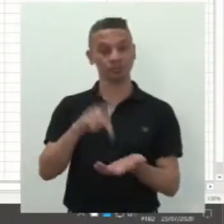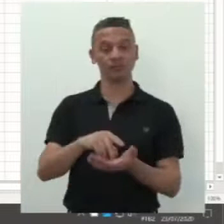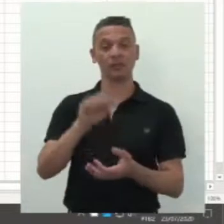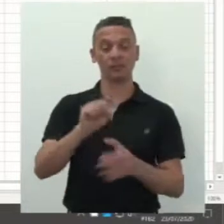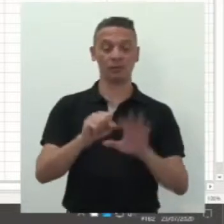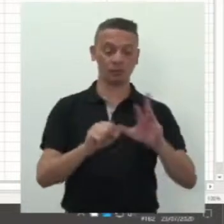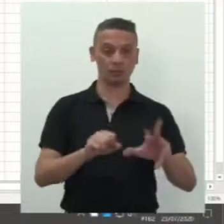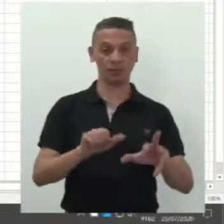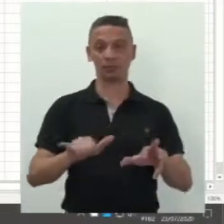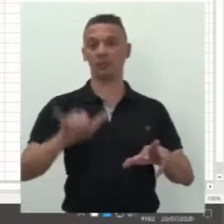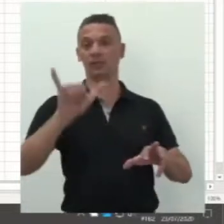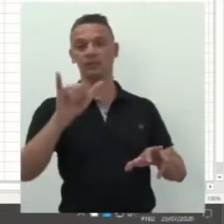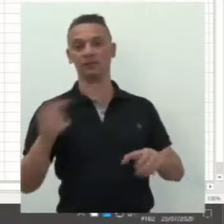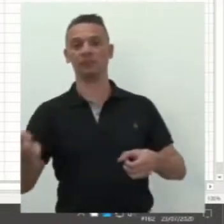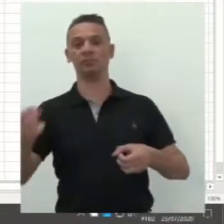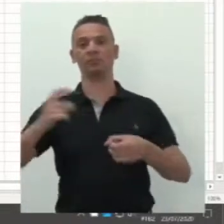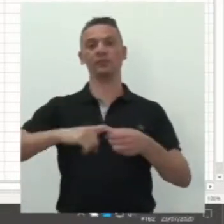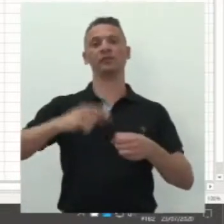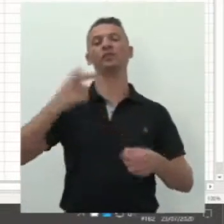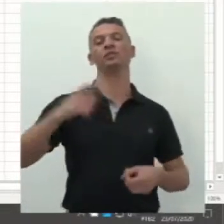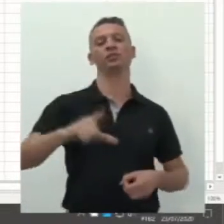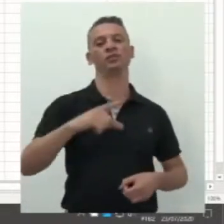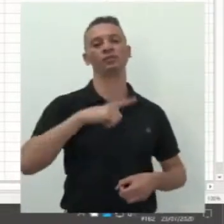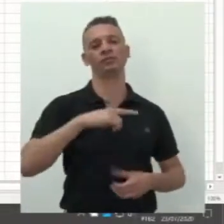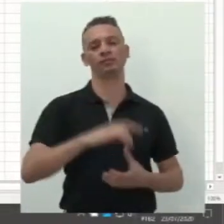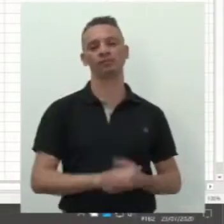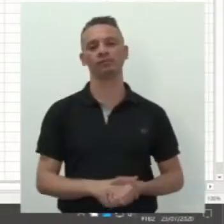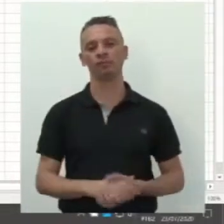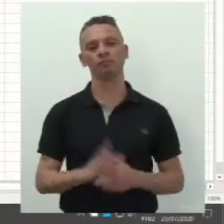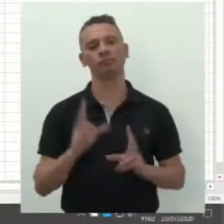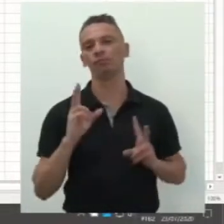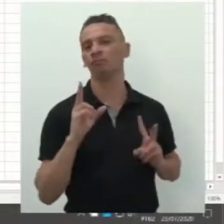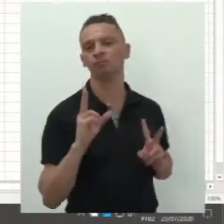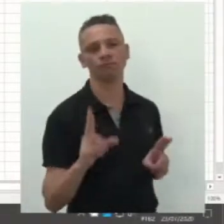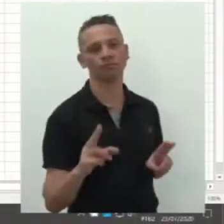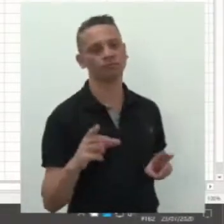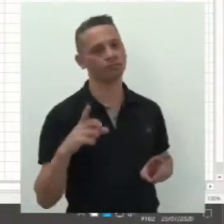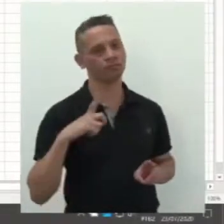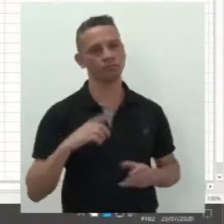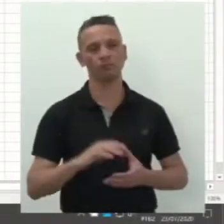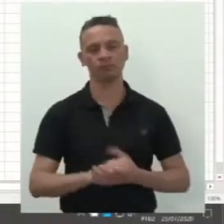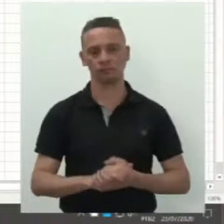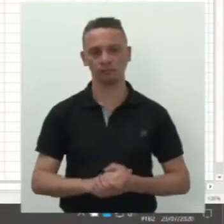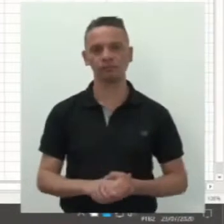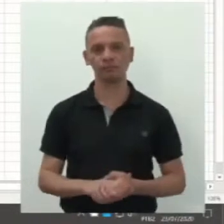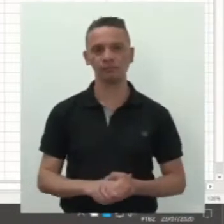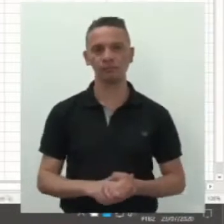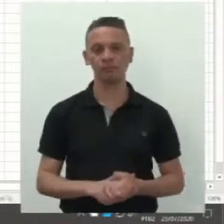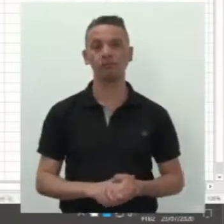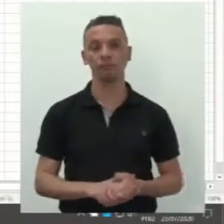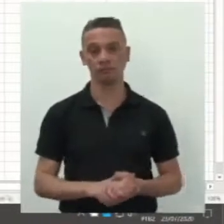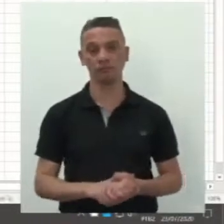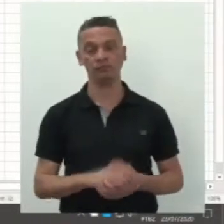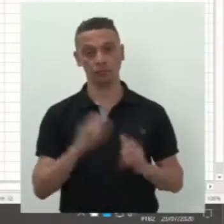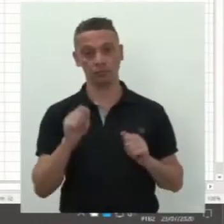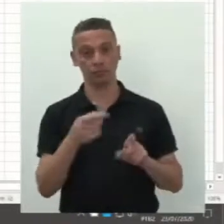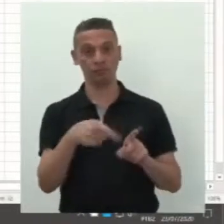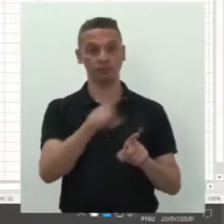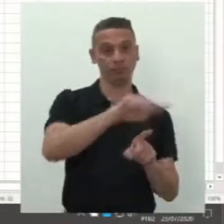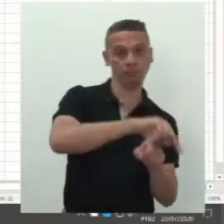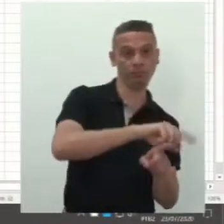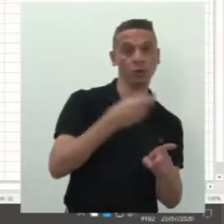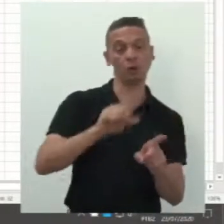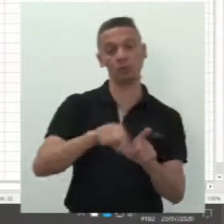um Ctrl Y ou clicar aqui no refazer, ele volta a deletar meus dados. Então eu tenho o desfazer e